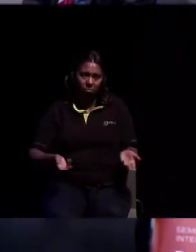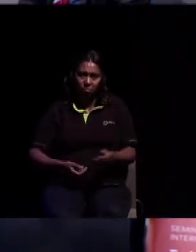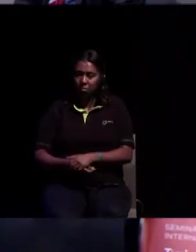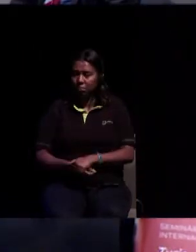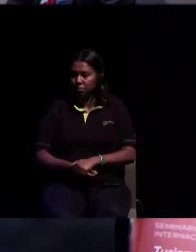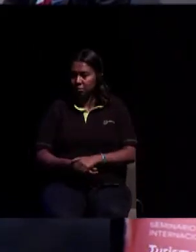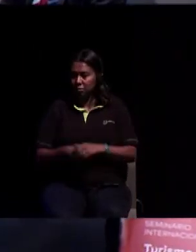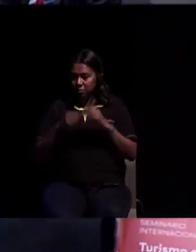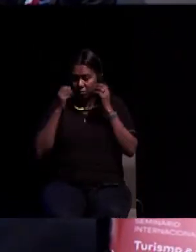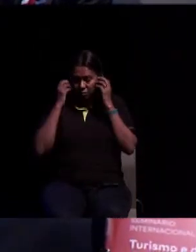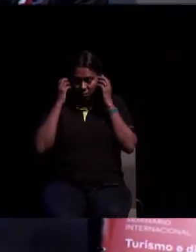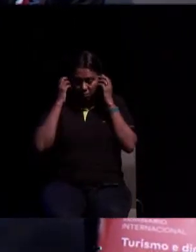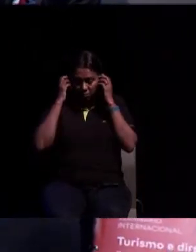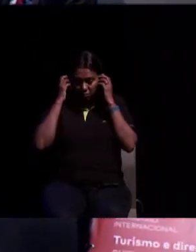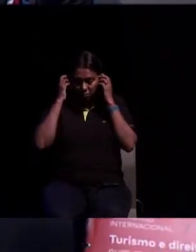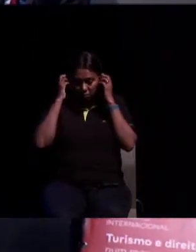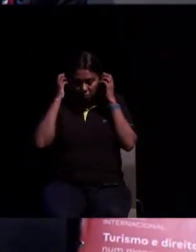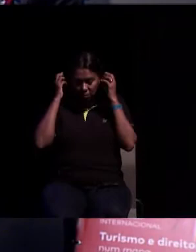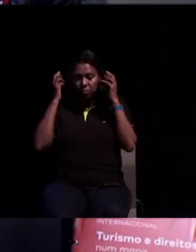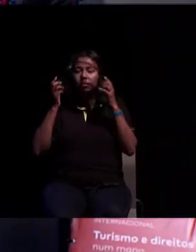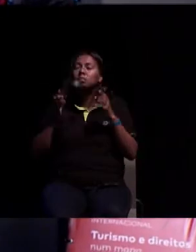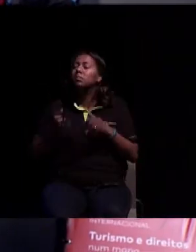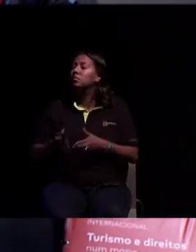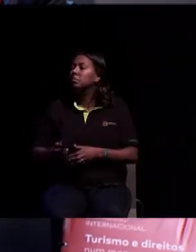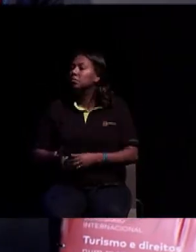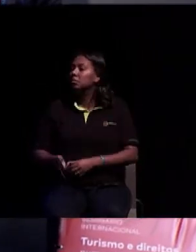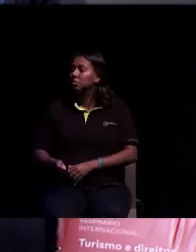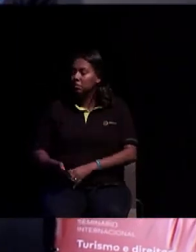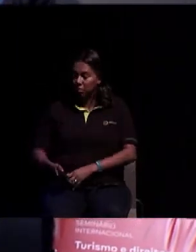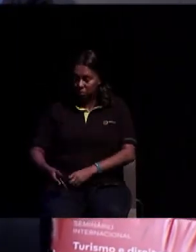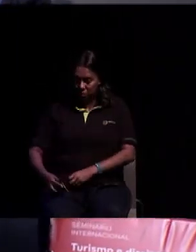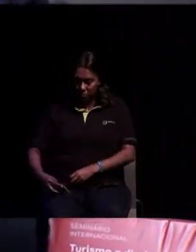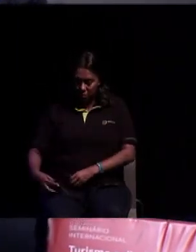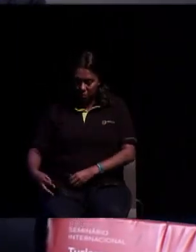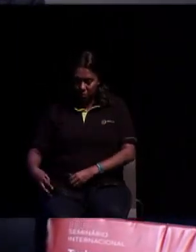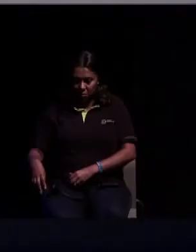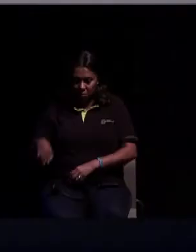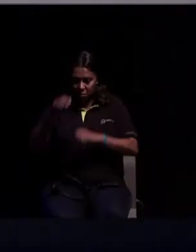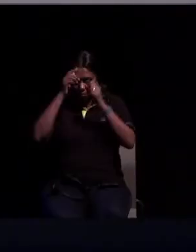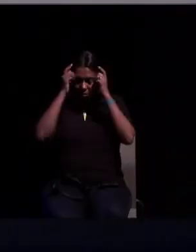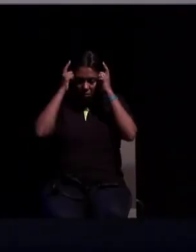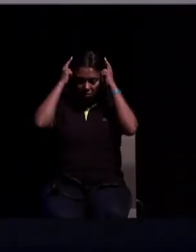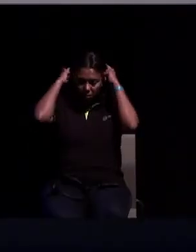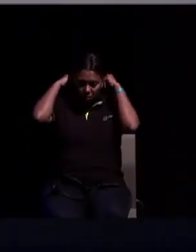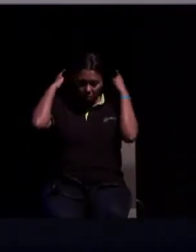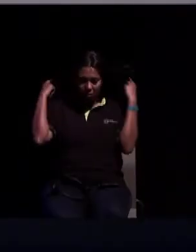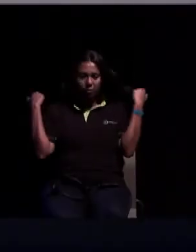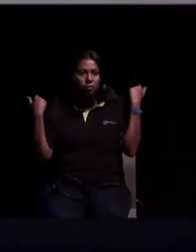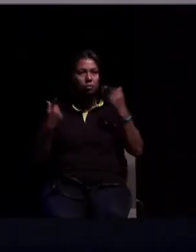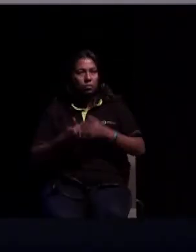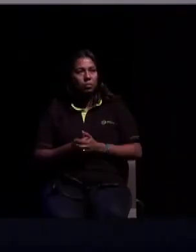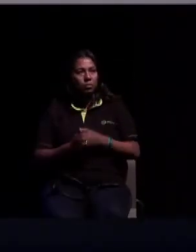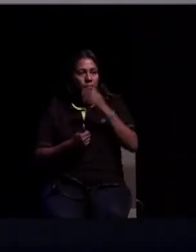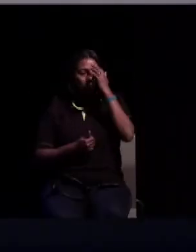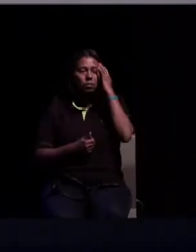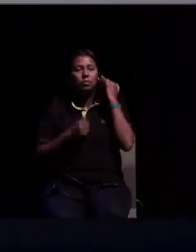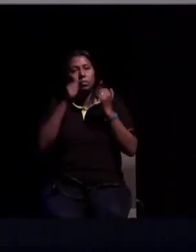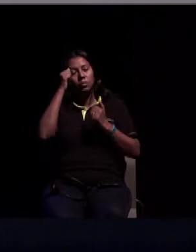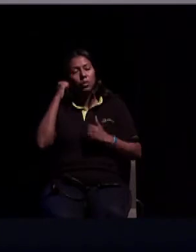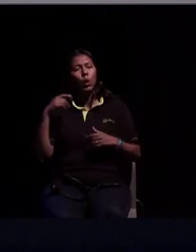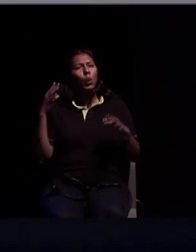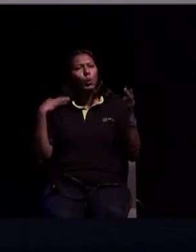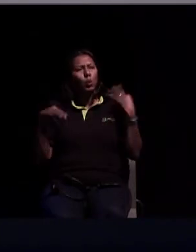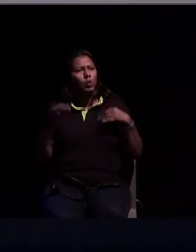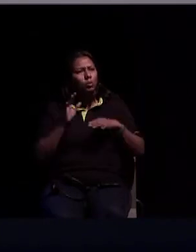Bem, Jesse, na mesma tenor, o turismo como uma forma de conhecer o outro pode contribuir